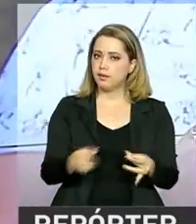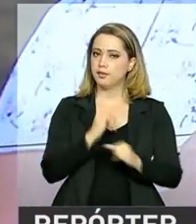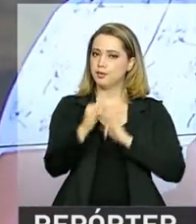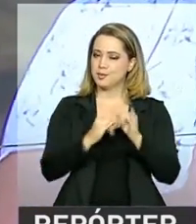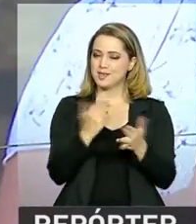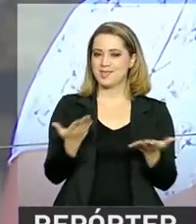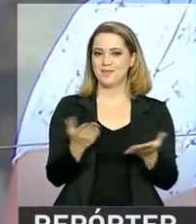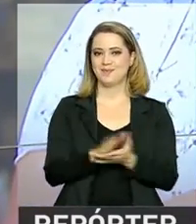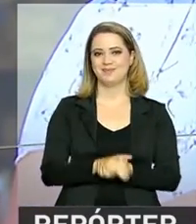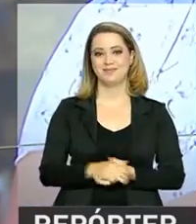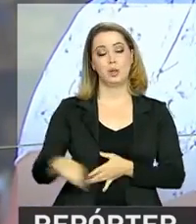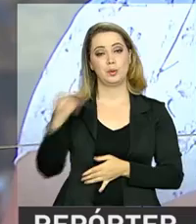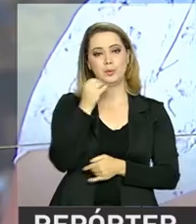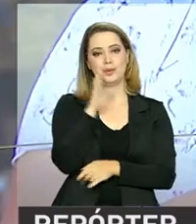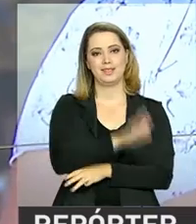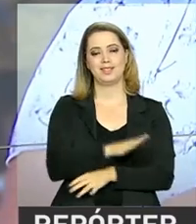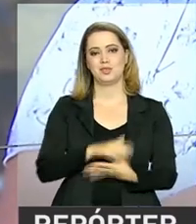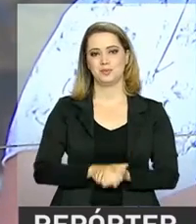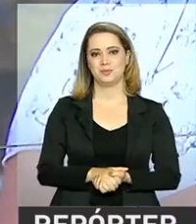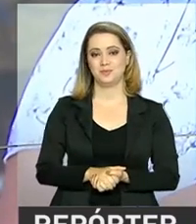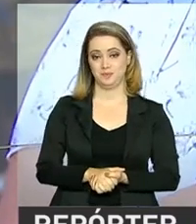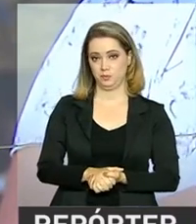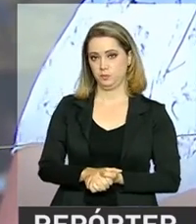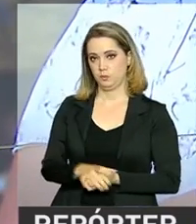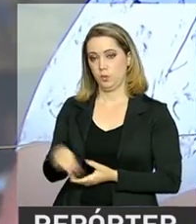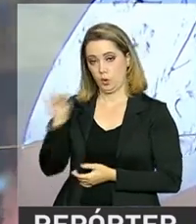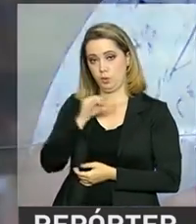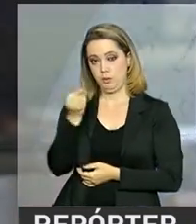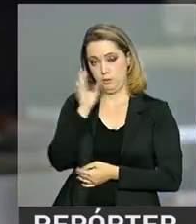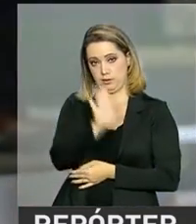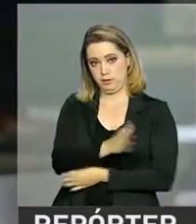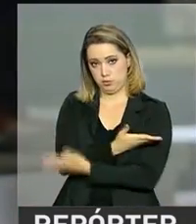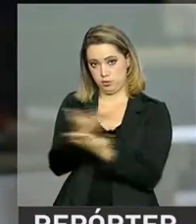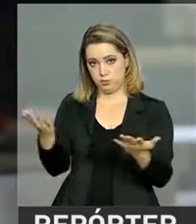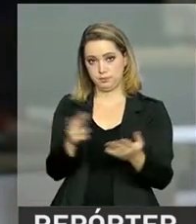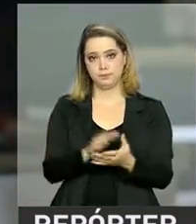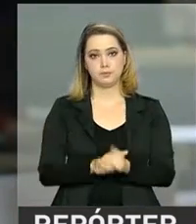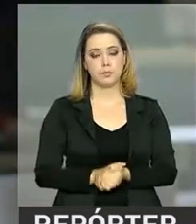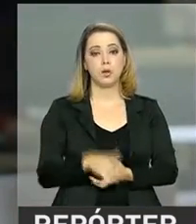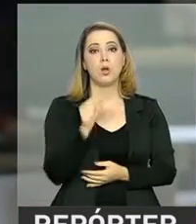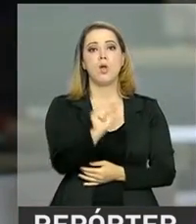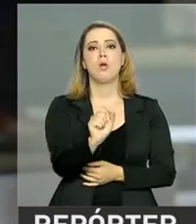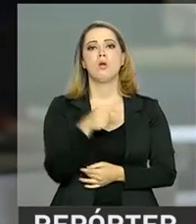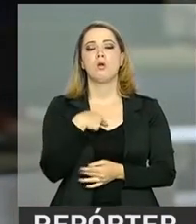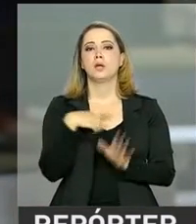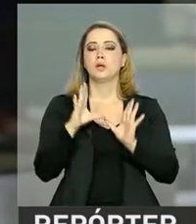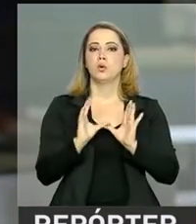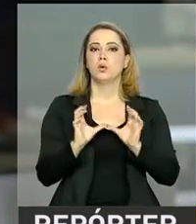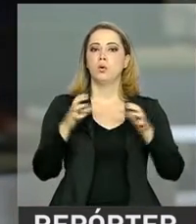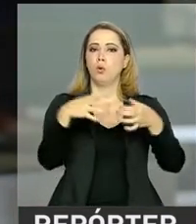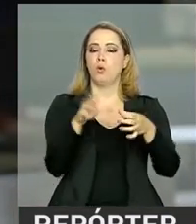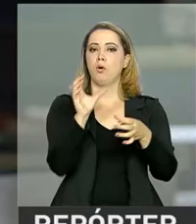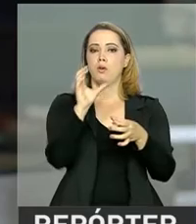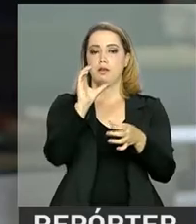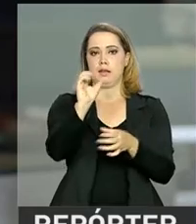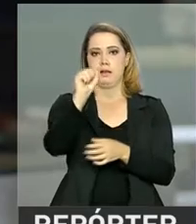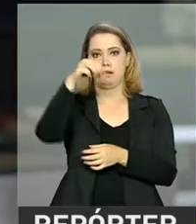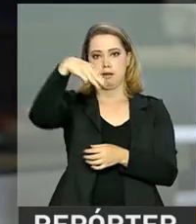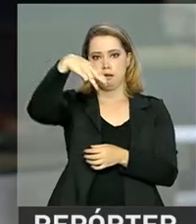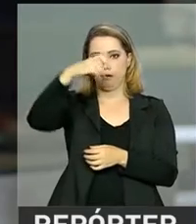lagoano boa tarde pra você falar roberto boa tarde boa tarde a todos a medida da câmara de comércio exterior camex